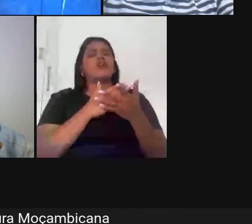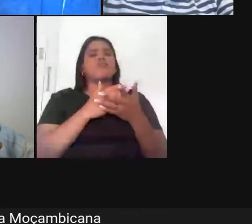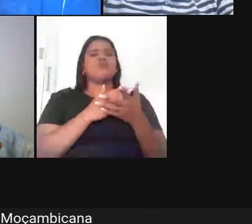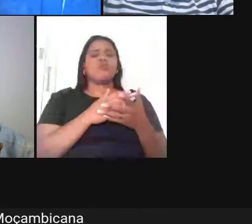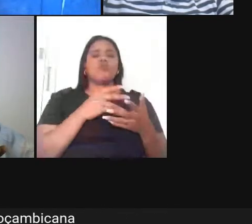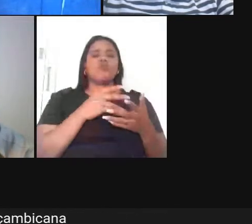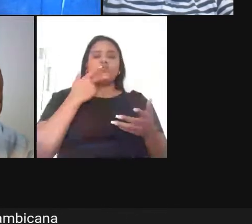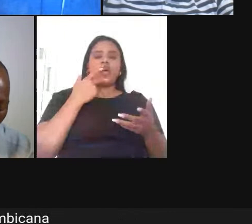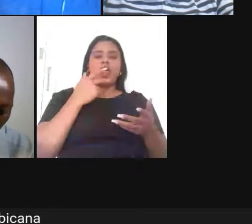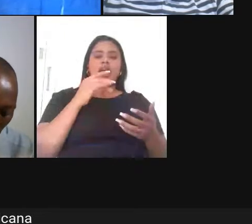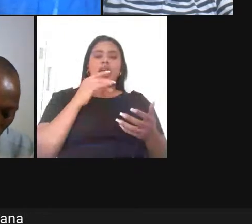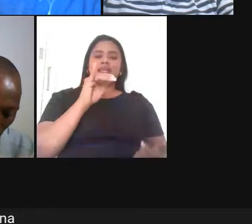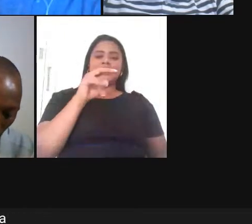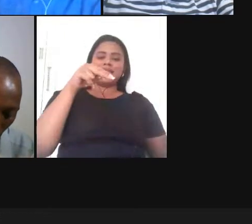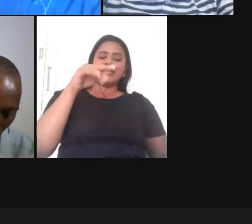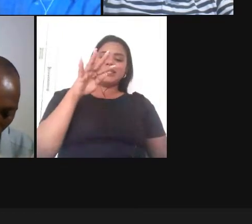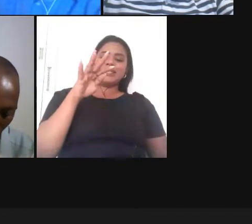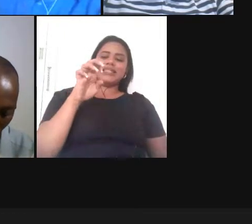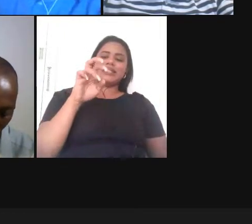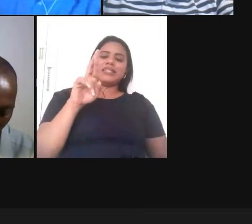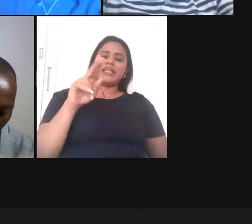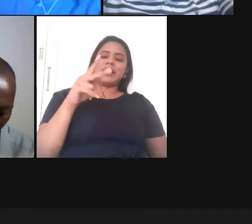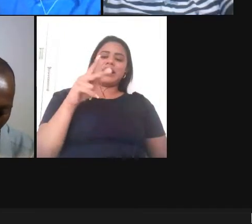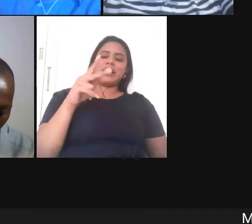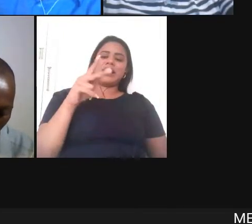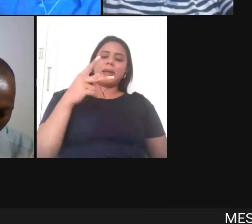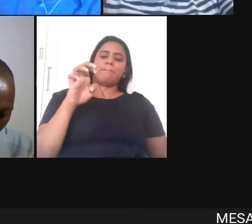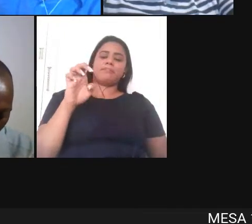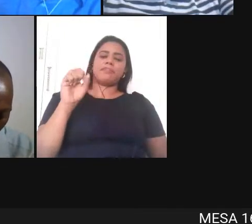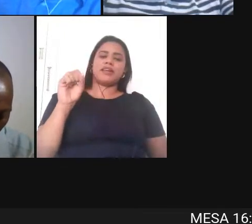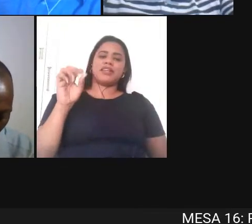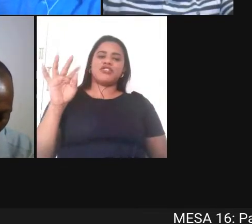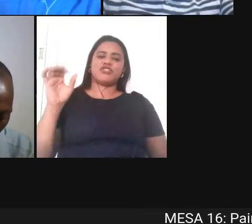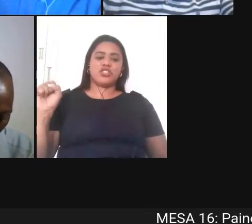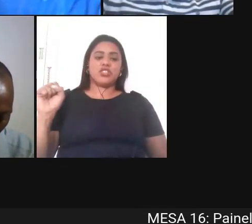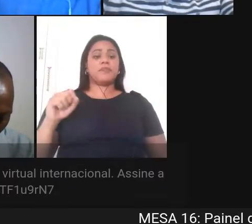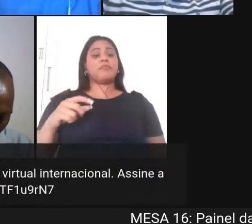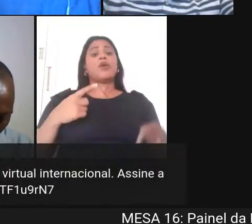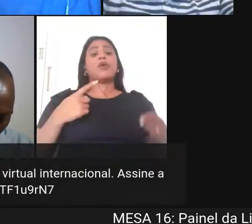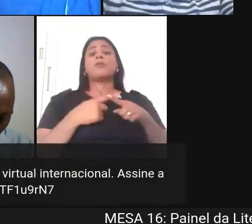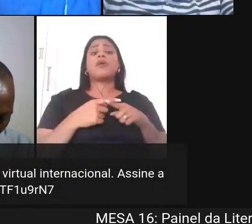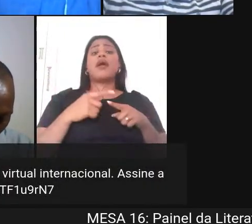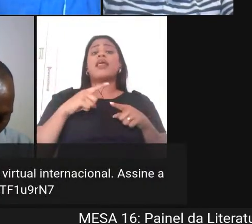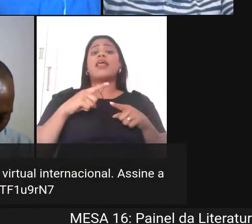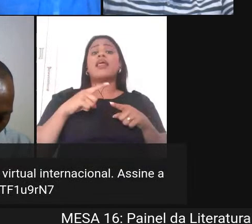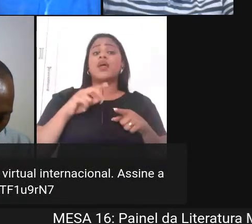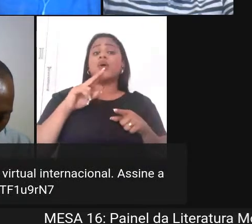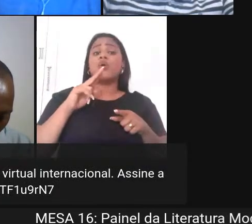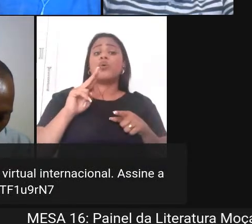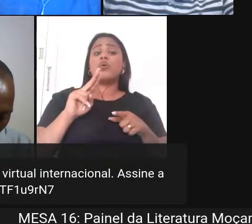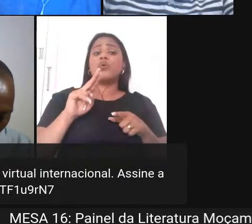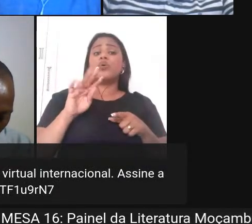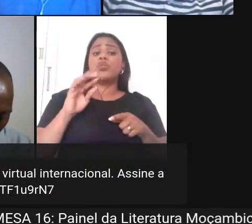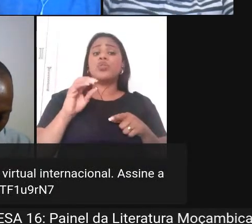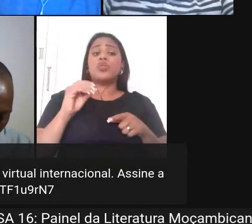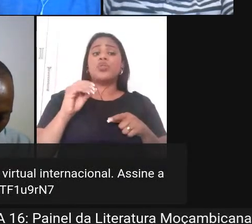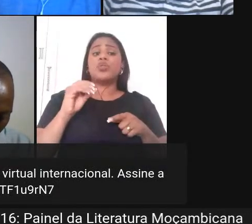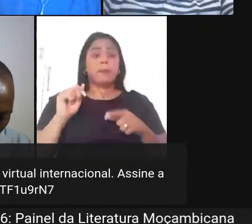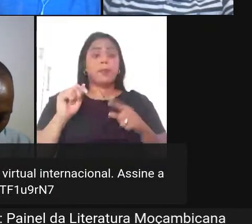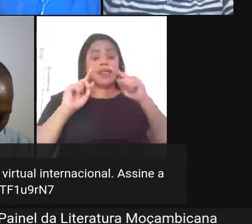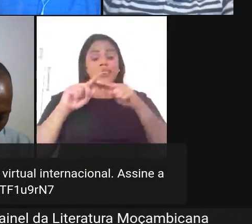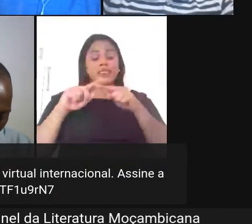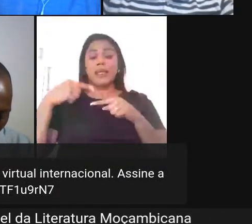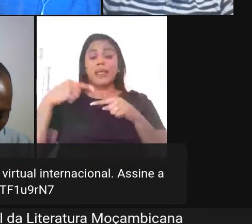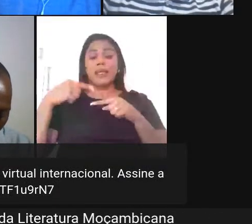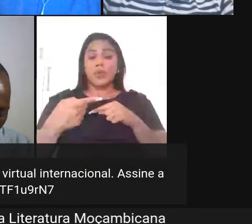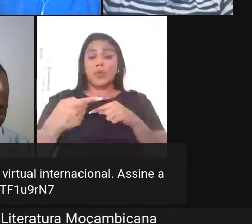de utopia, mas depois as personagens estão